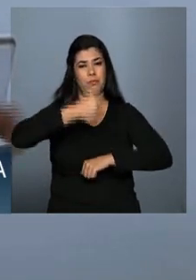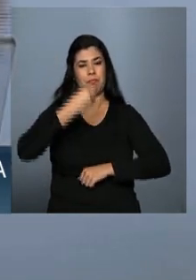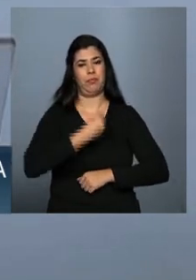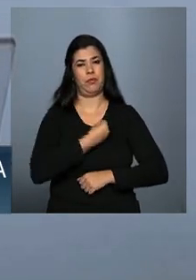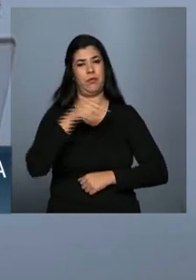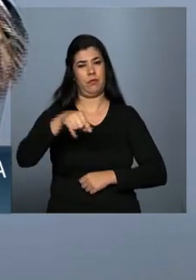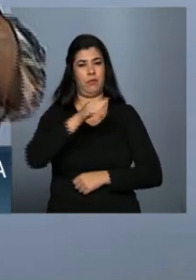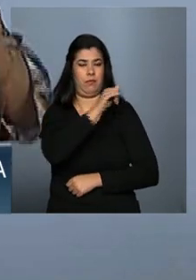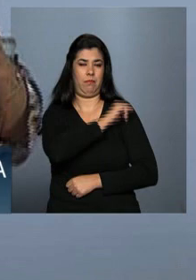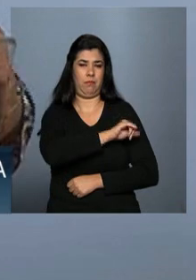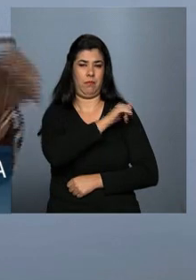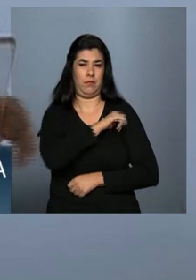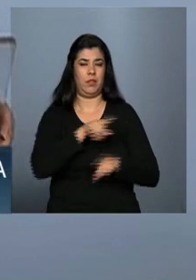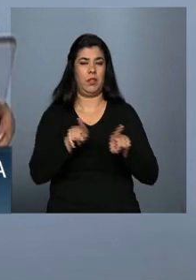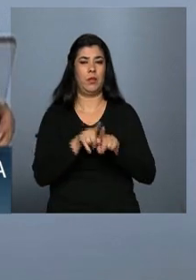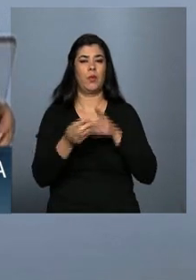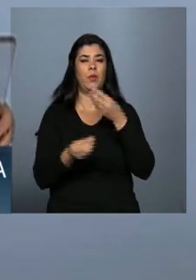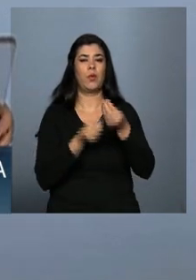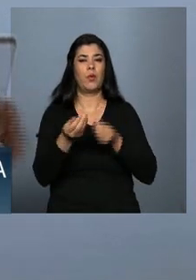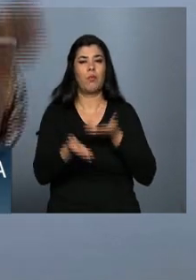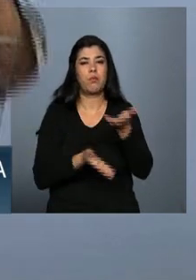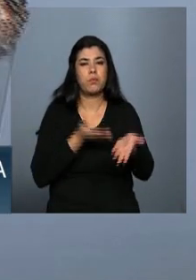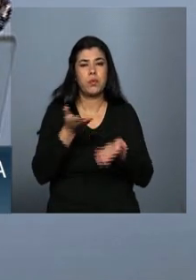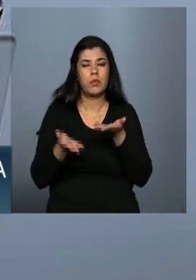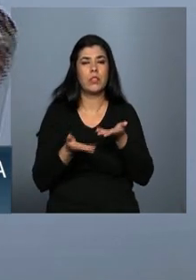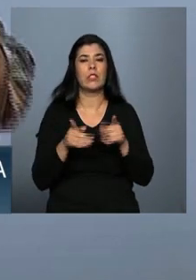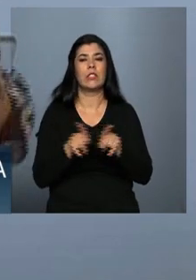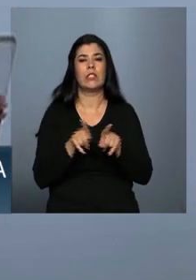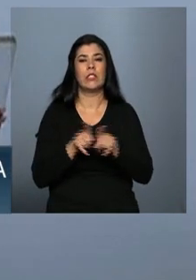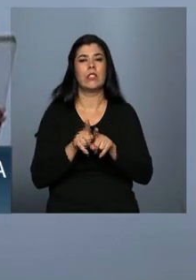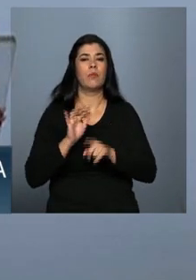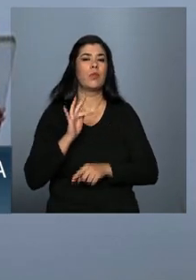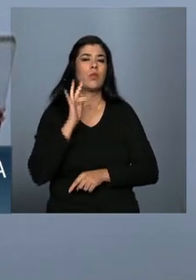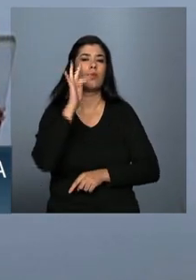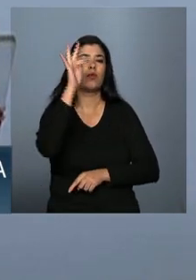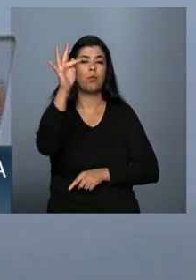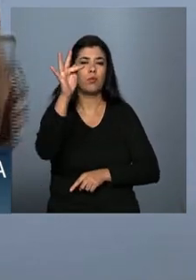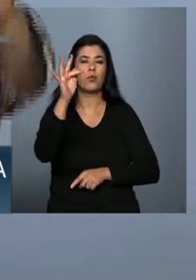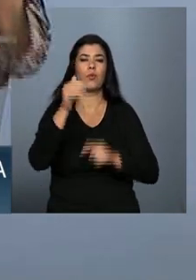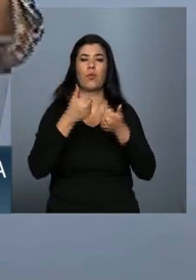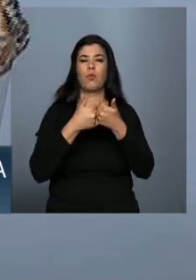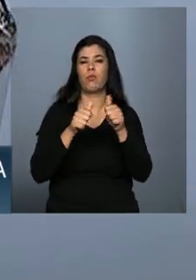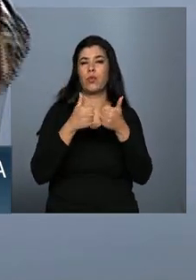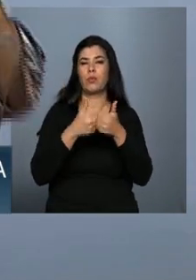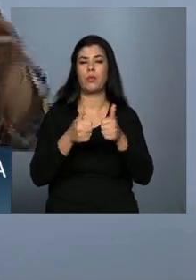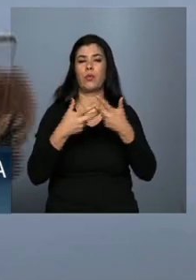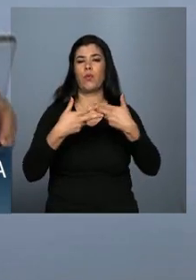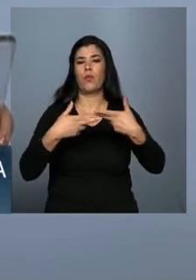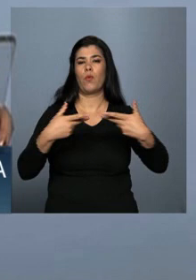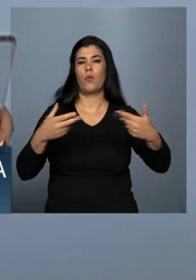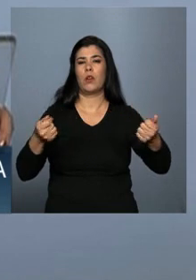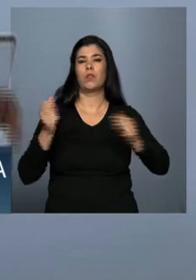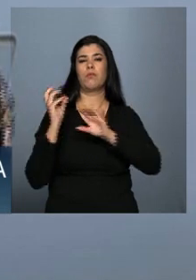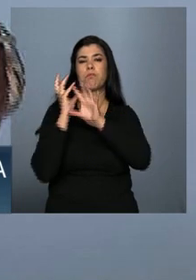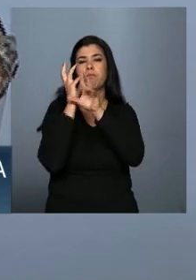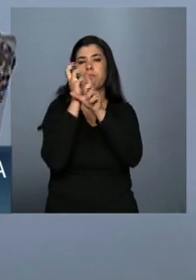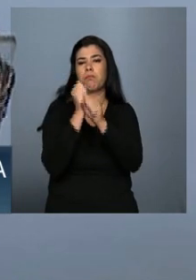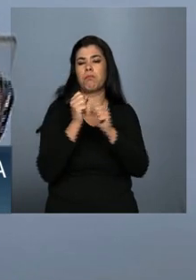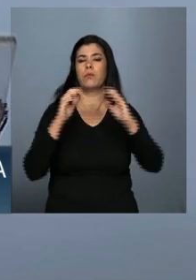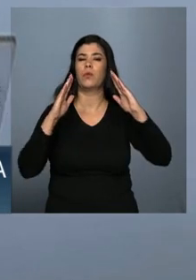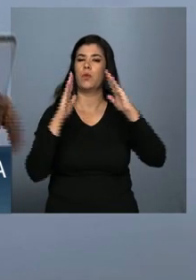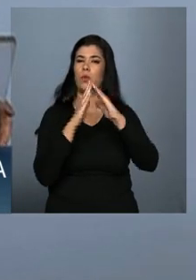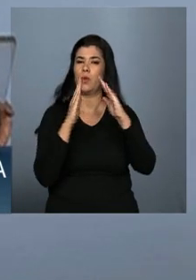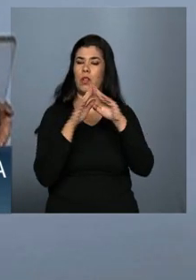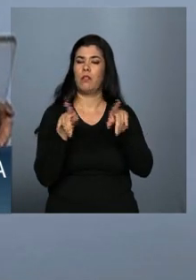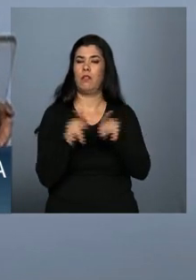de Janeiro, sobre a forma de um legado de mobilidade urbana, de condições de